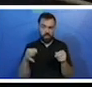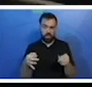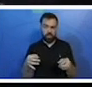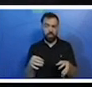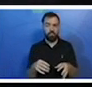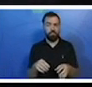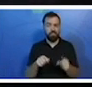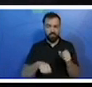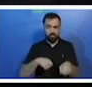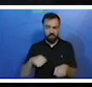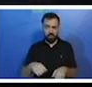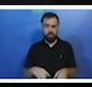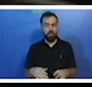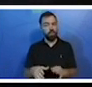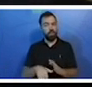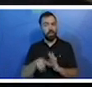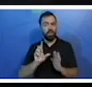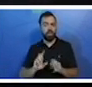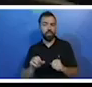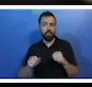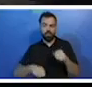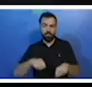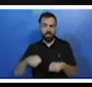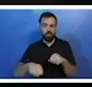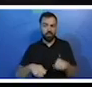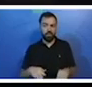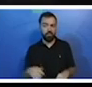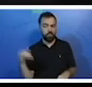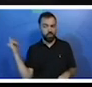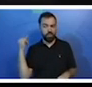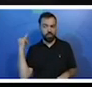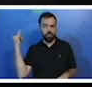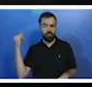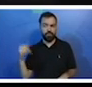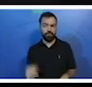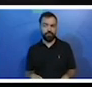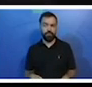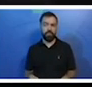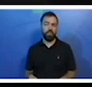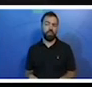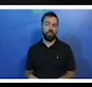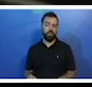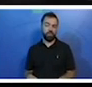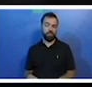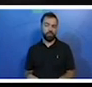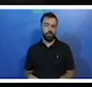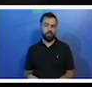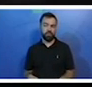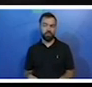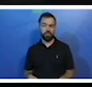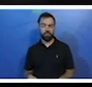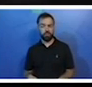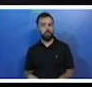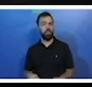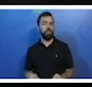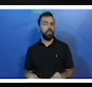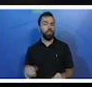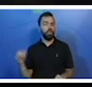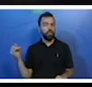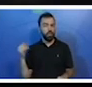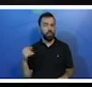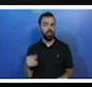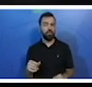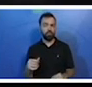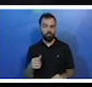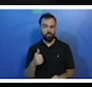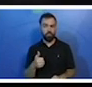Conhecer o percurso que você vai fazer ou estar com alguém que conhece aquele tipo de prática, aquele caminho. Evita que você se perca ou passe a se colocar